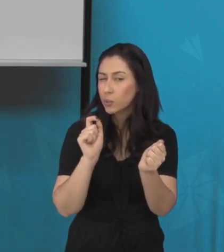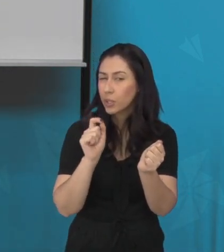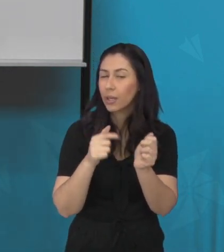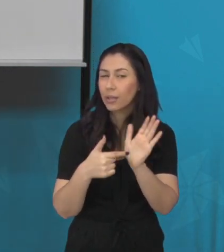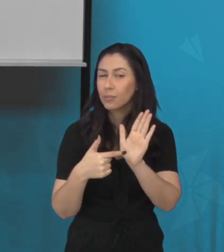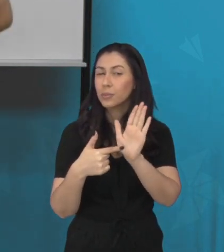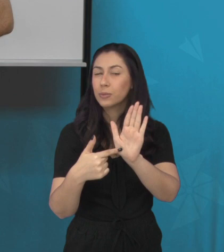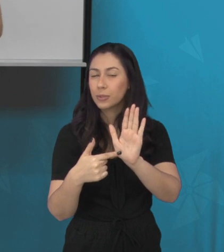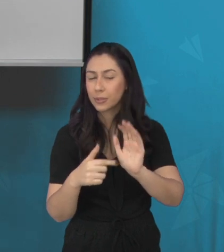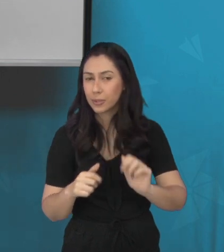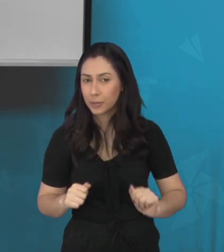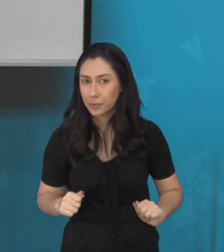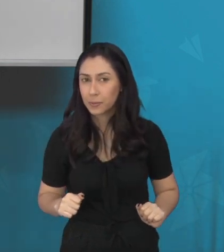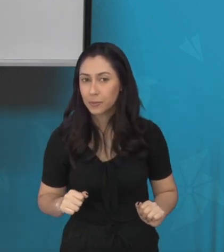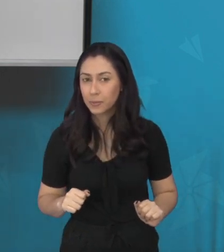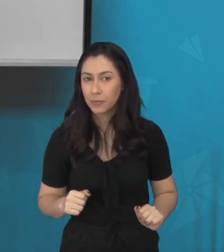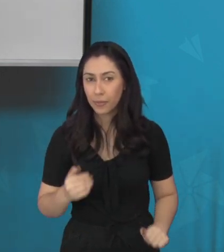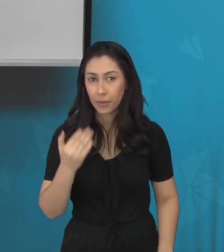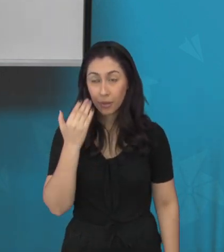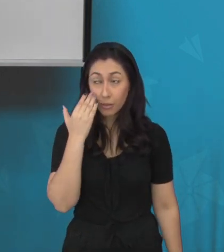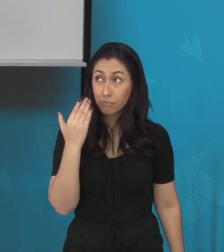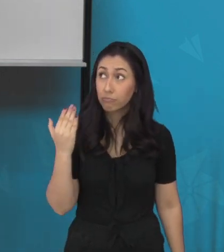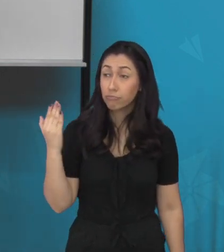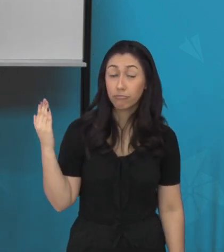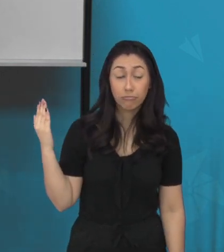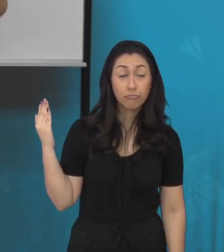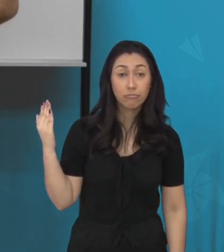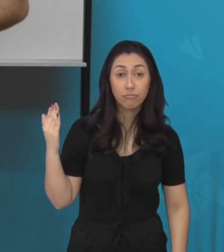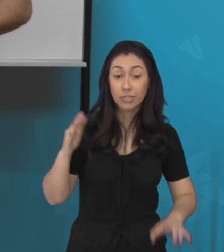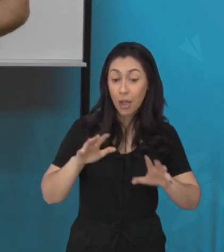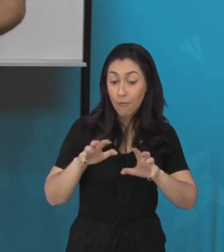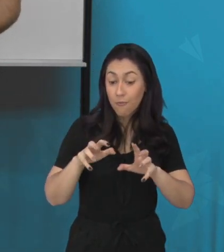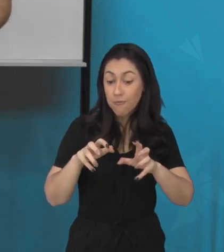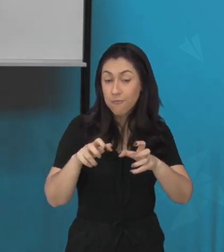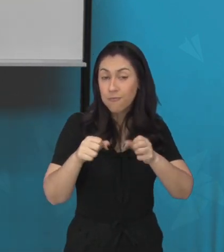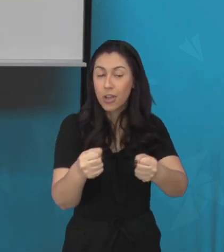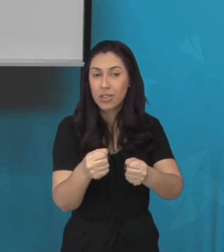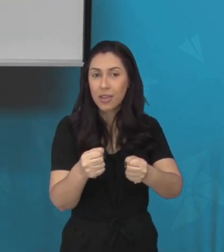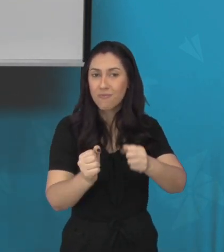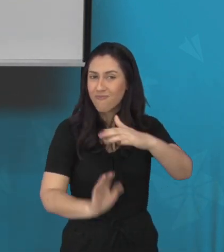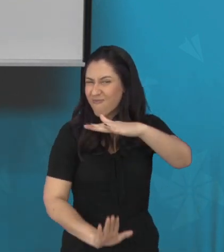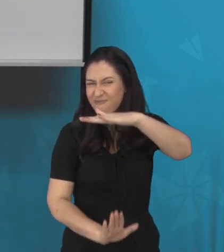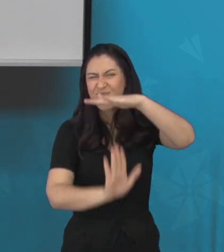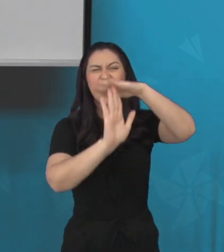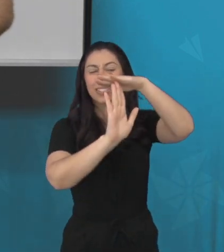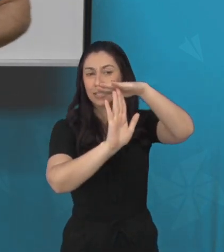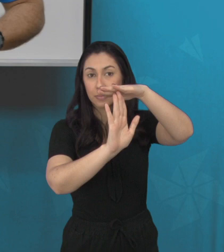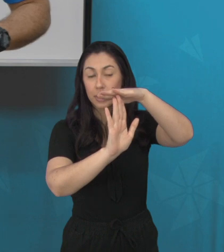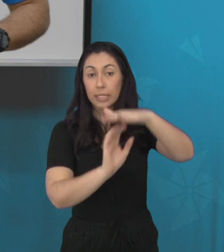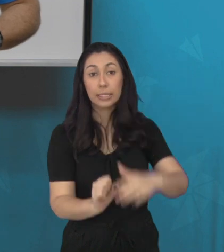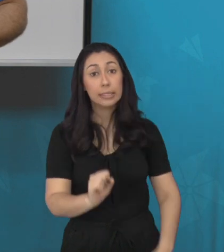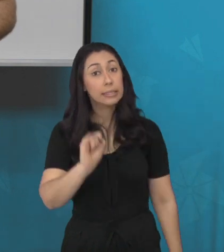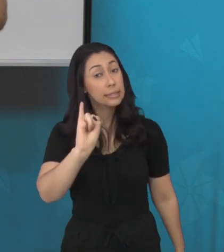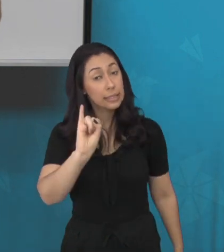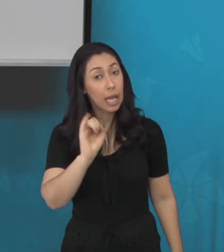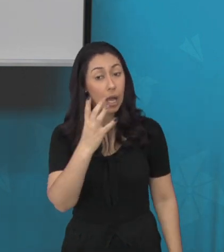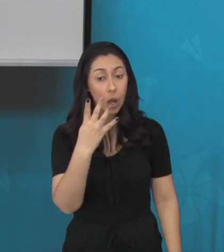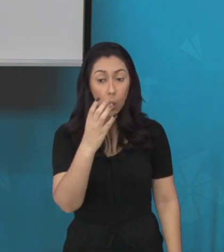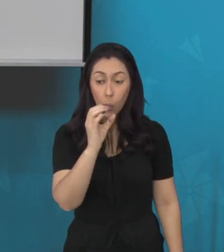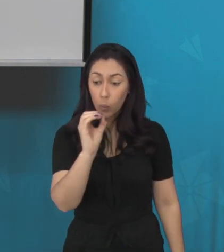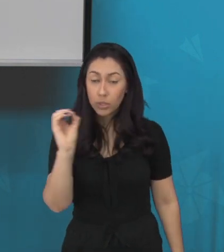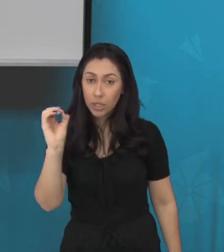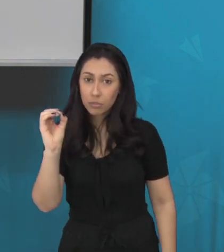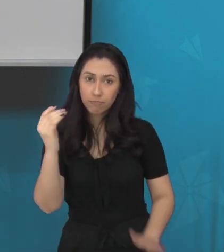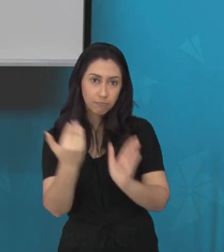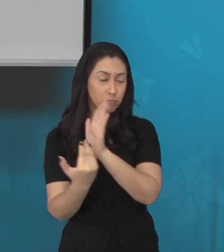aula que eu mostrei para vocês e aplicar a força de atrito máxima. Se os 400 newtons for maior que a